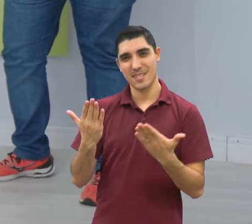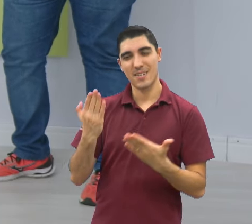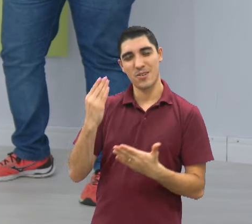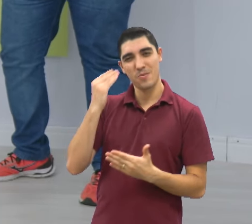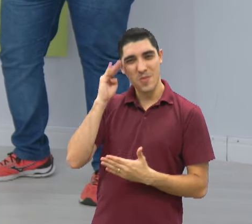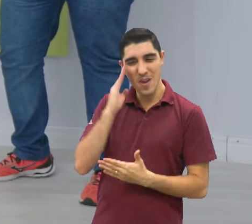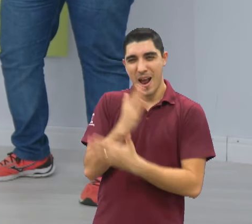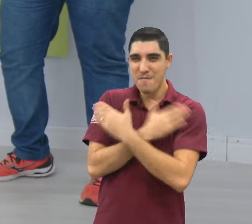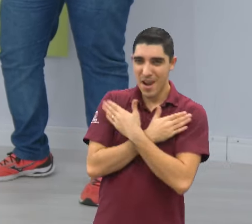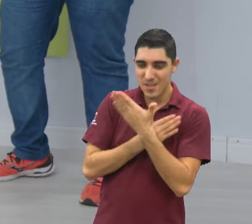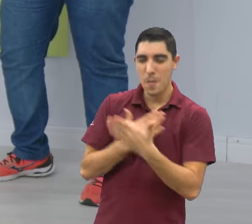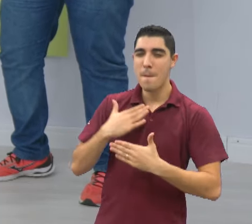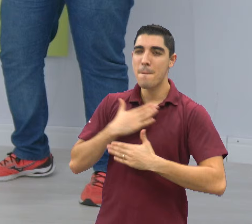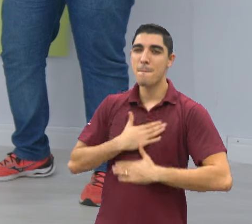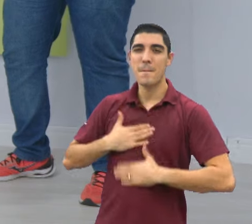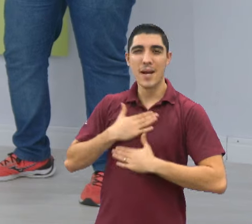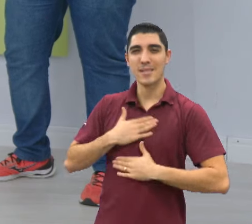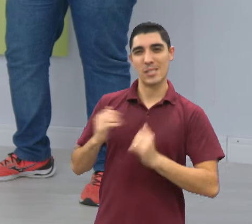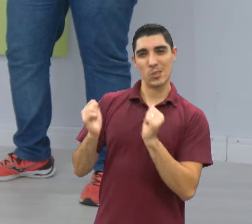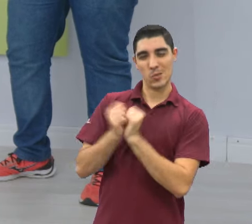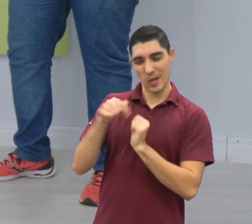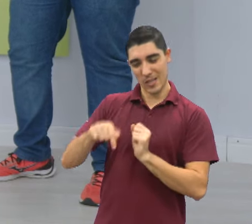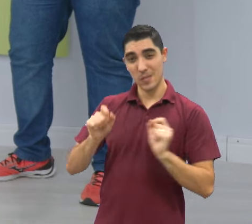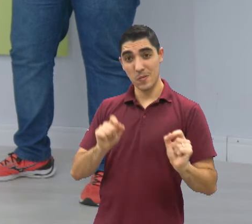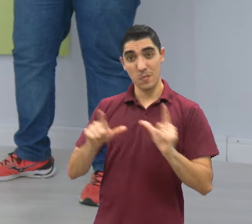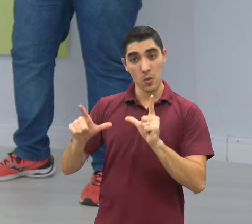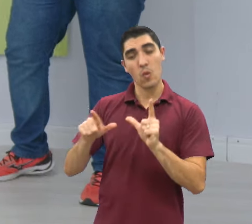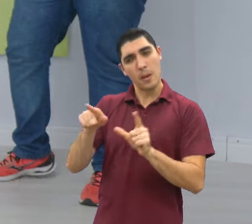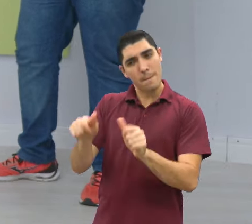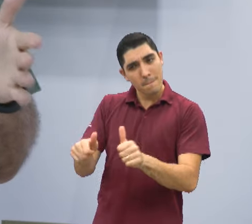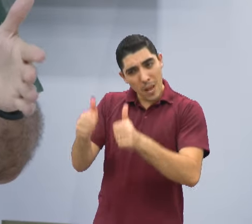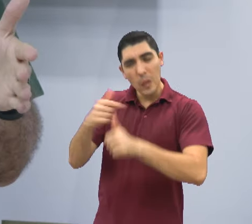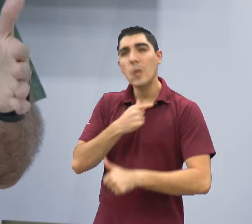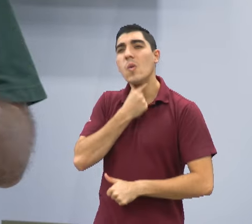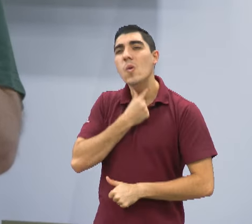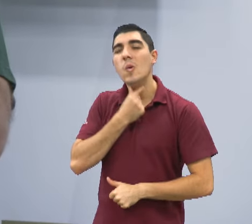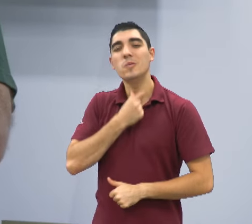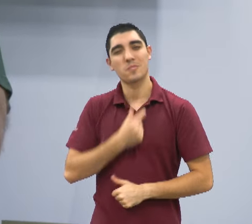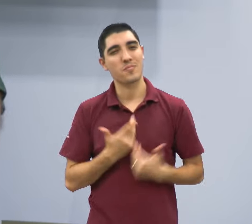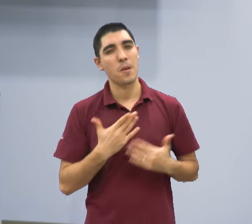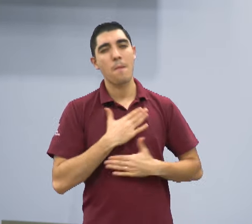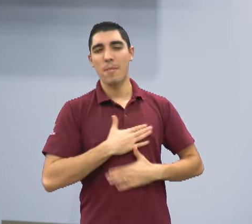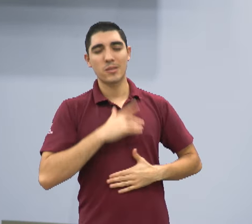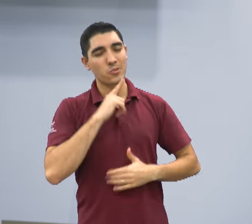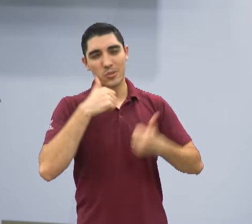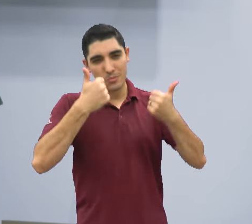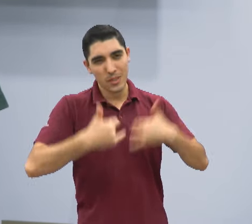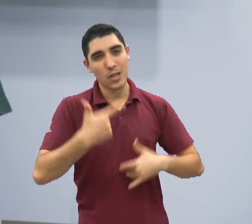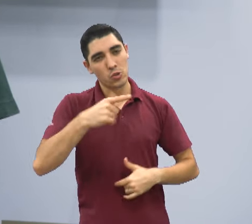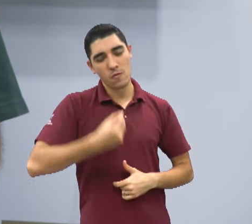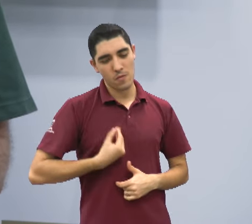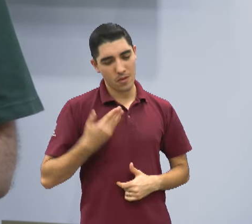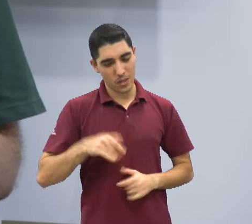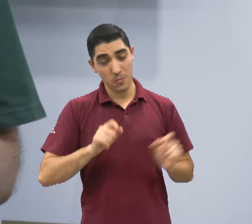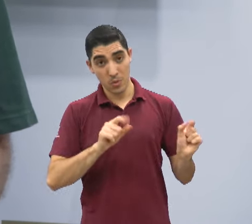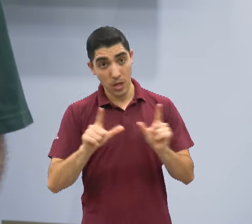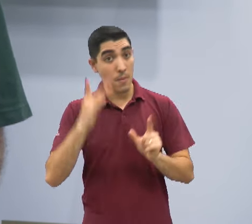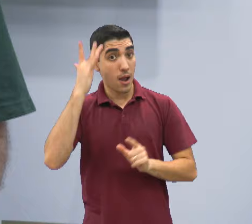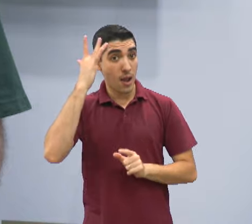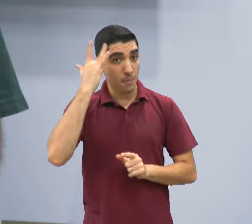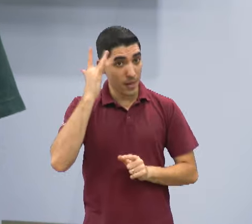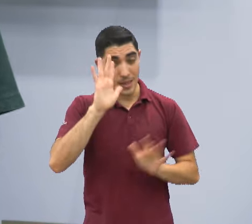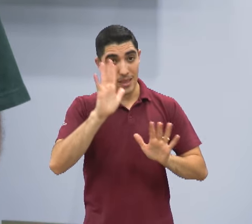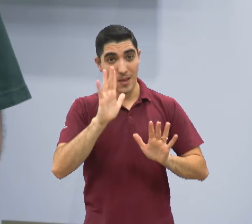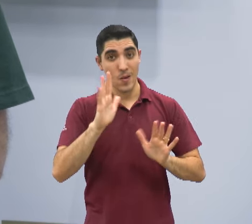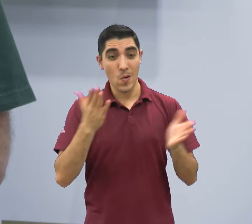você, sempre um prazer ter você aqui no Hora do Esporte. Melhoras aí na Rouquidão. Foi um prazer inenarrável estar em mais uma Hora do Esporte. Amanhã,